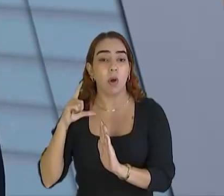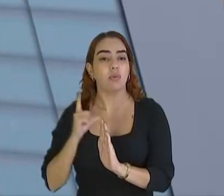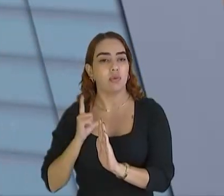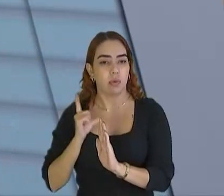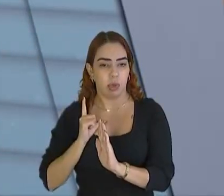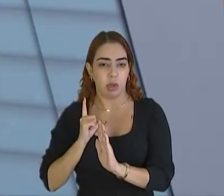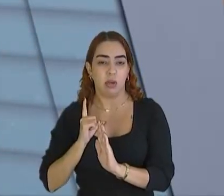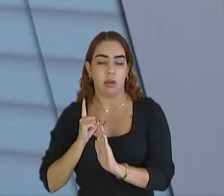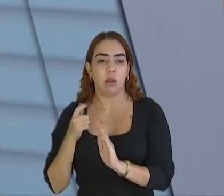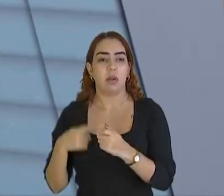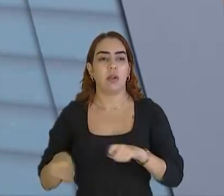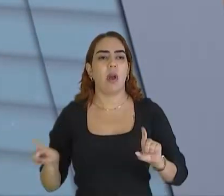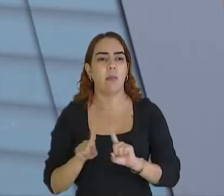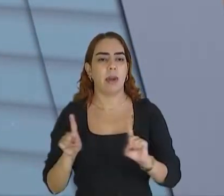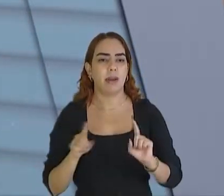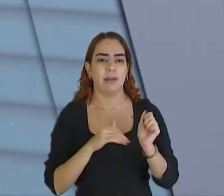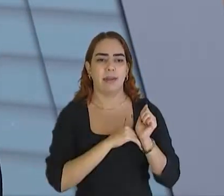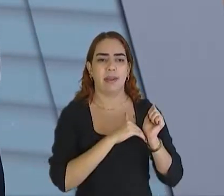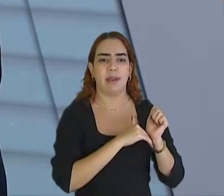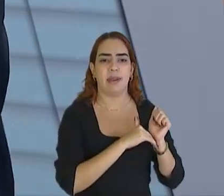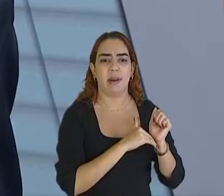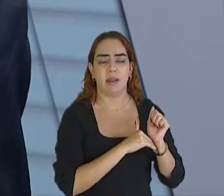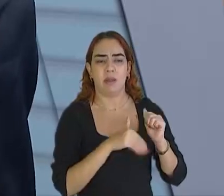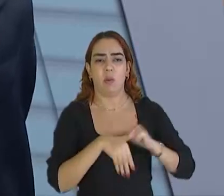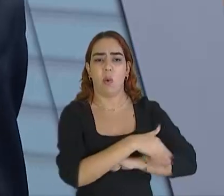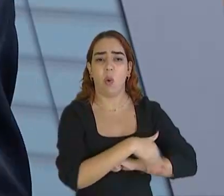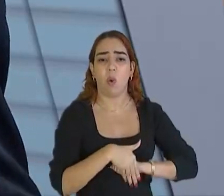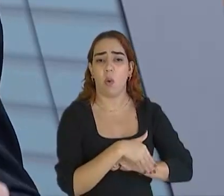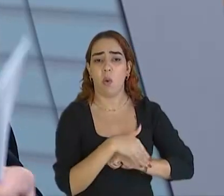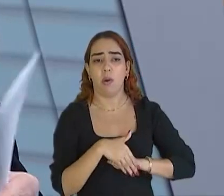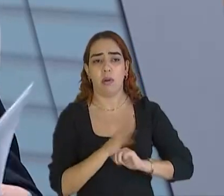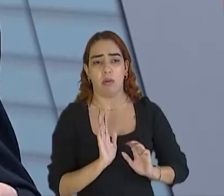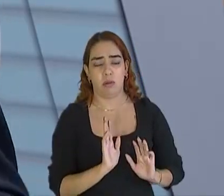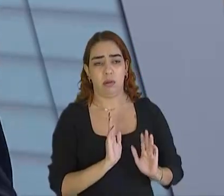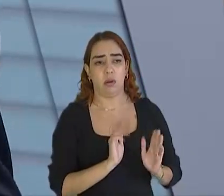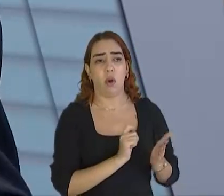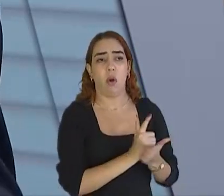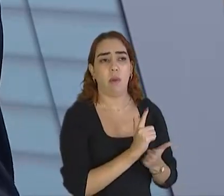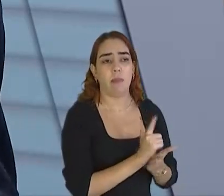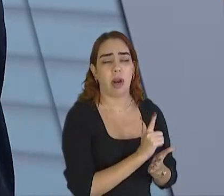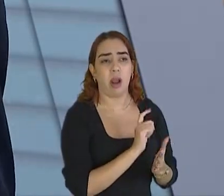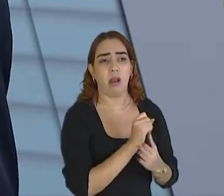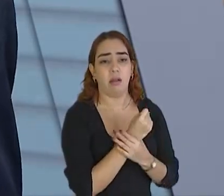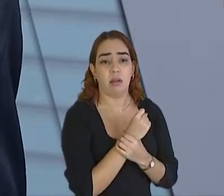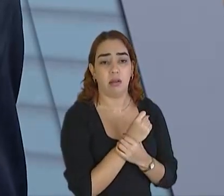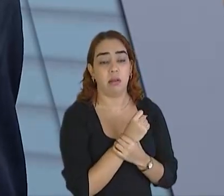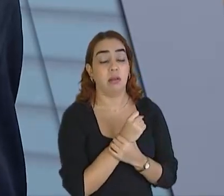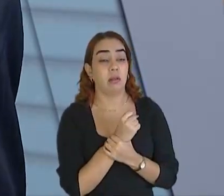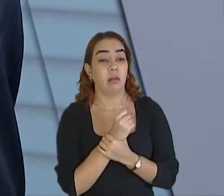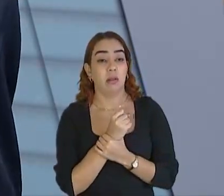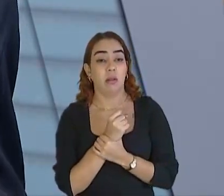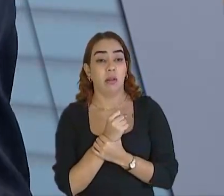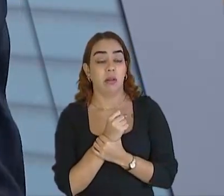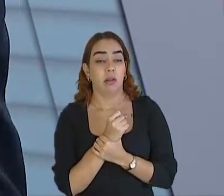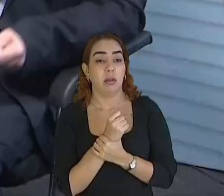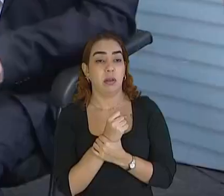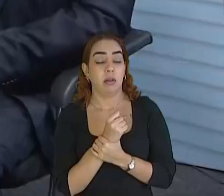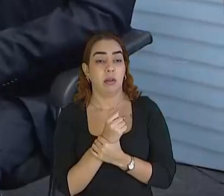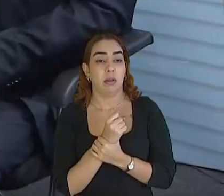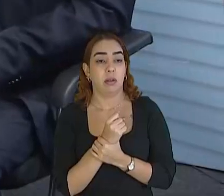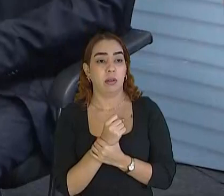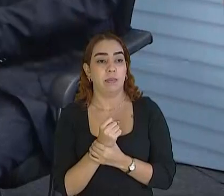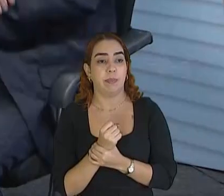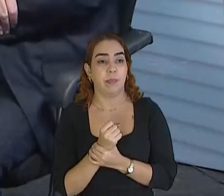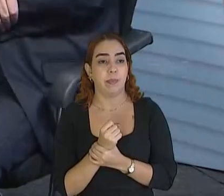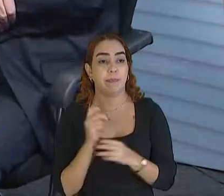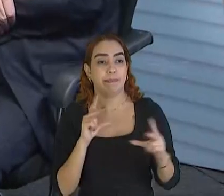para a boca de fumo comprar a maconha, ele tem uma loja ali, oficial, funcionando, com proteção. Esse é um debate que... Bom, é um eu debate queria ouvir sobre isso,